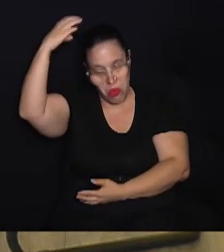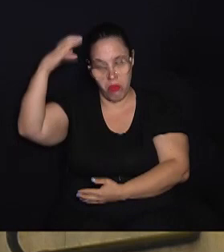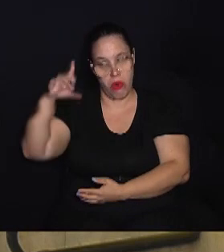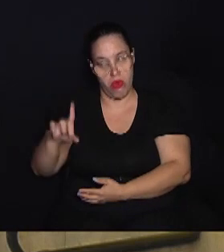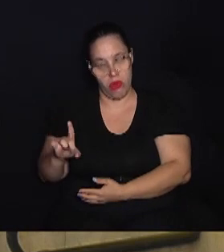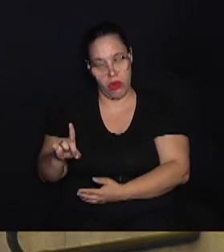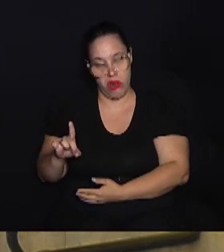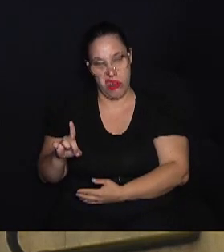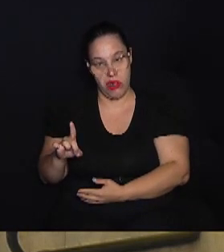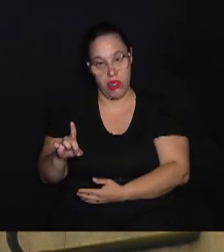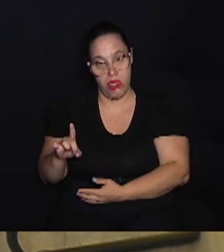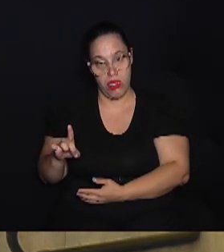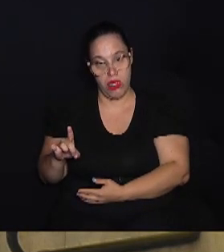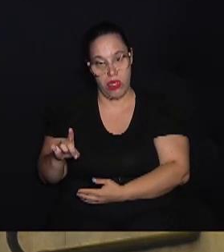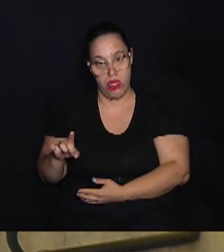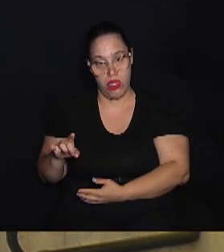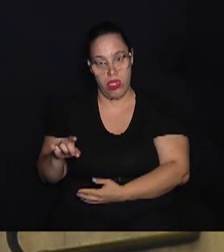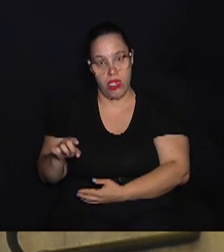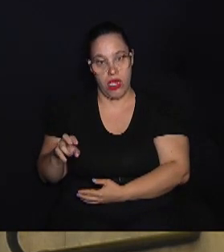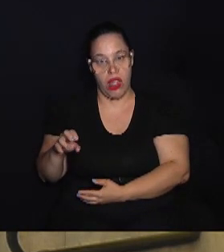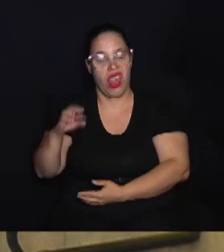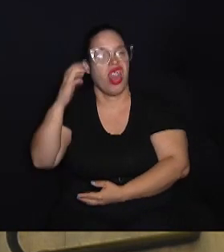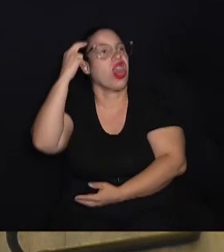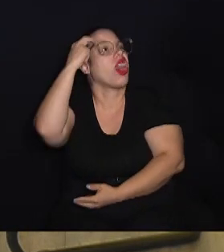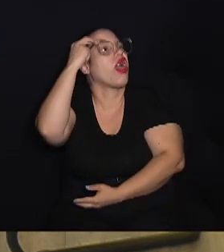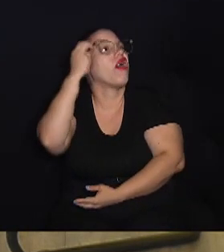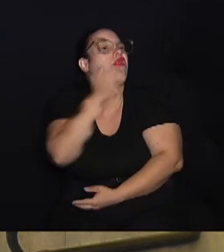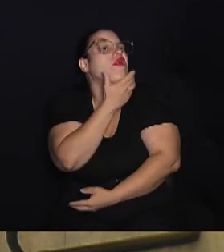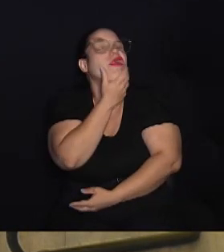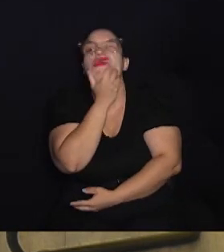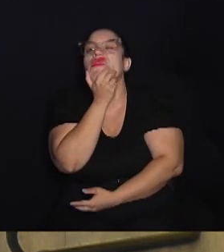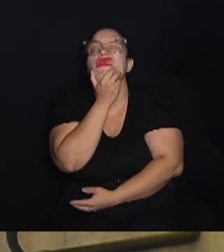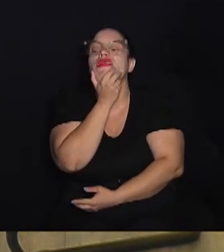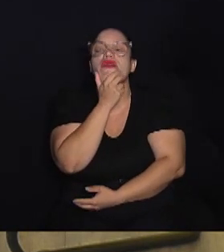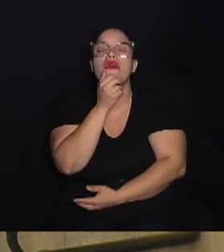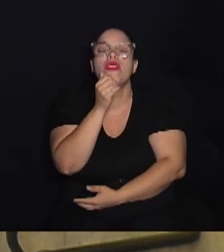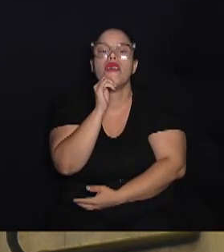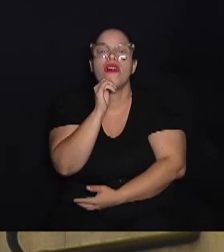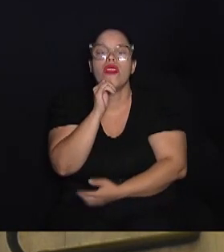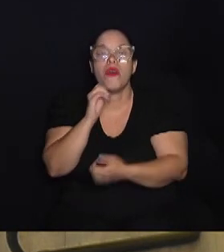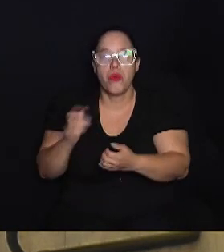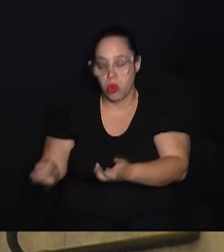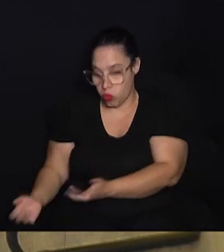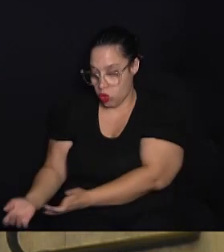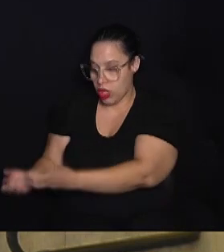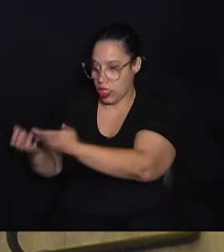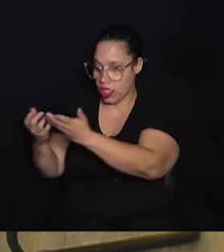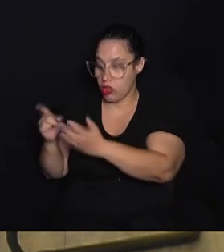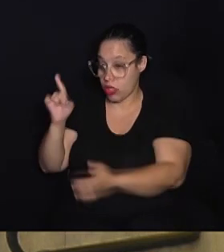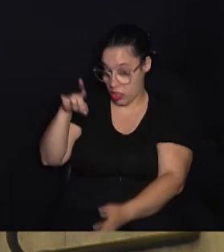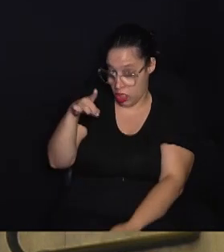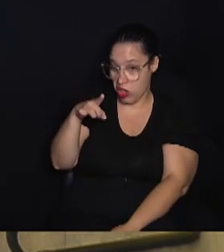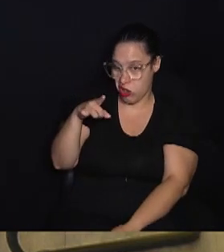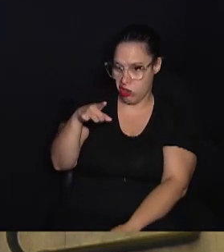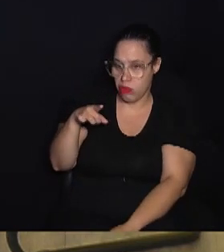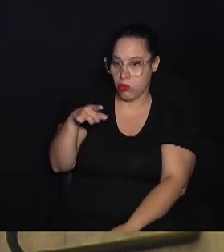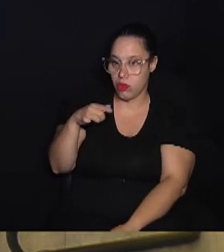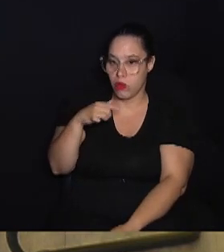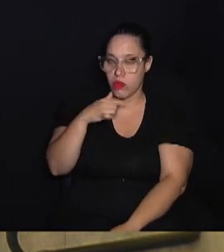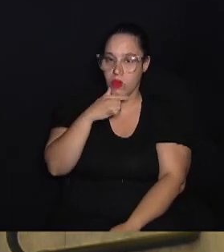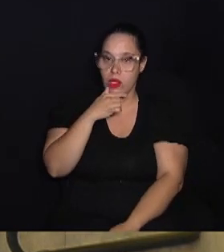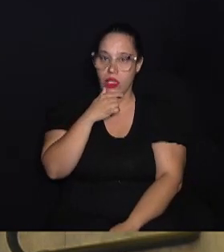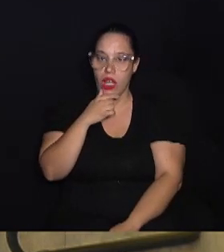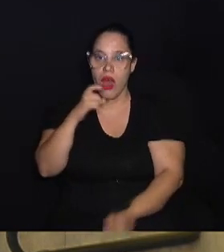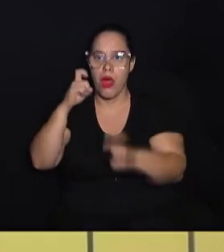Tá, mas a partir do momento que a pessoa não tinha consciência de que aquele cigarro, por exemplo, fosse causar um incêndio, é isso? Isso. E também é